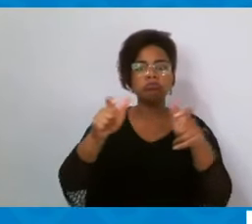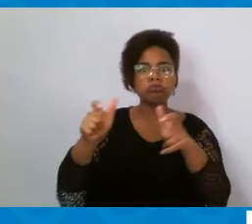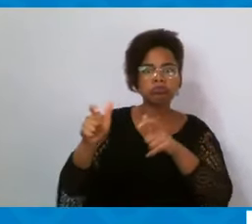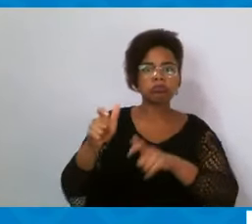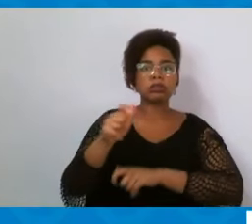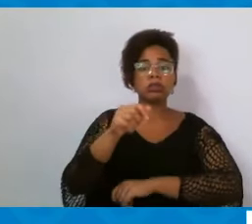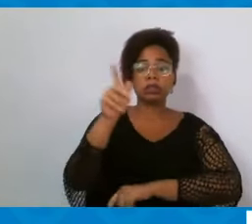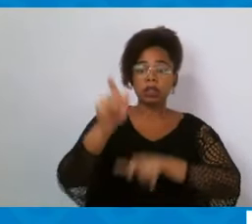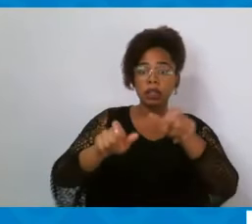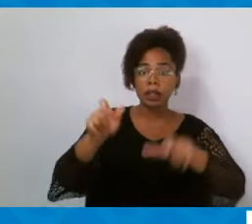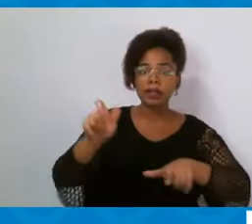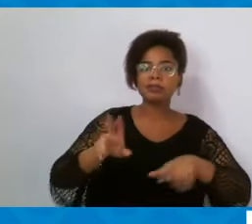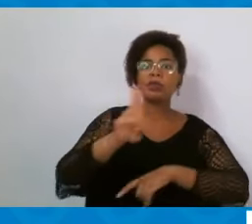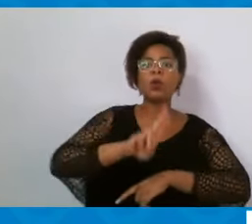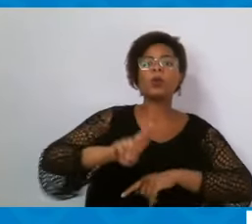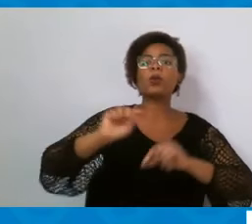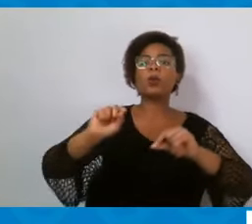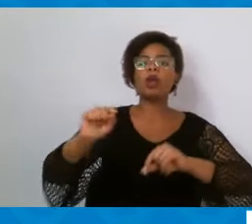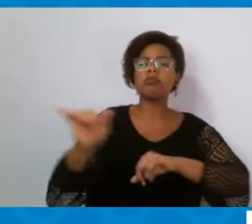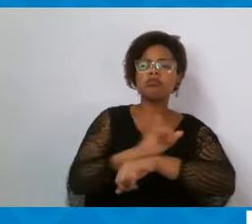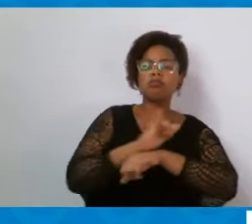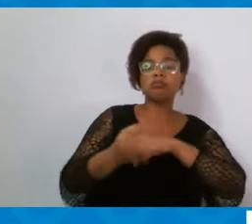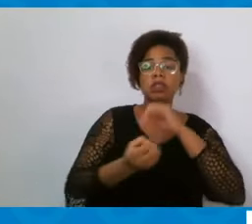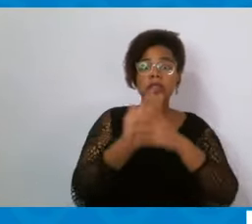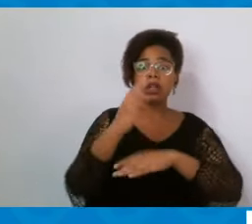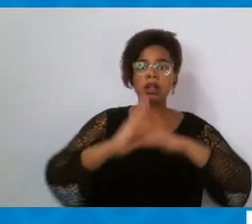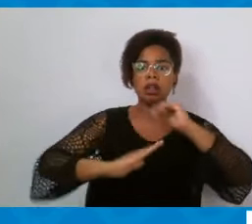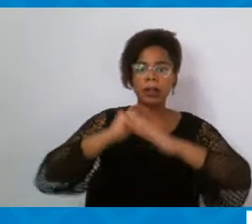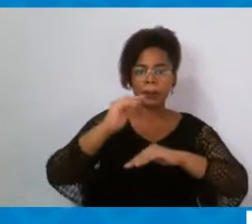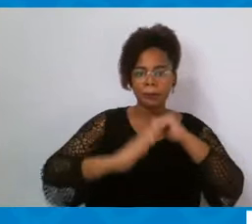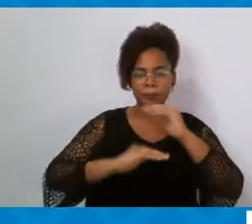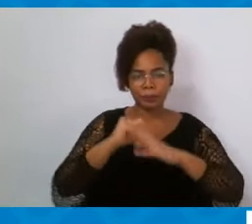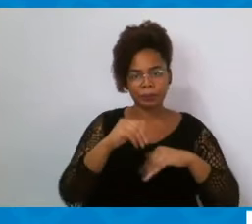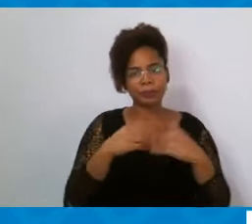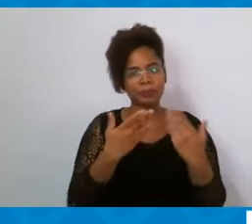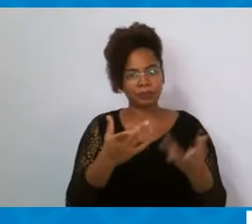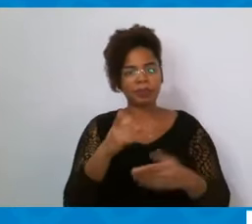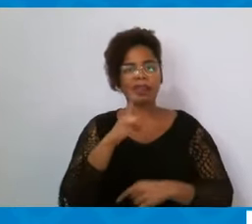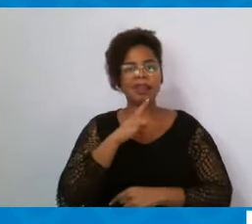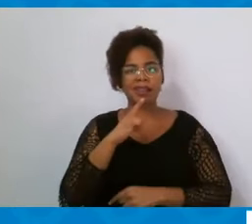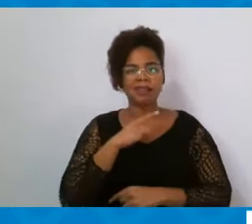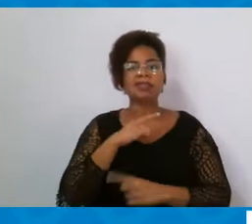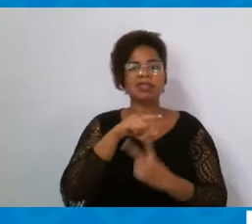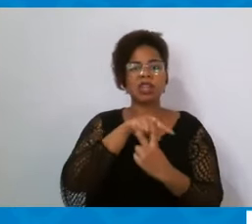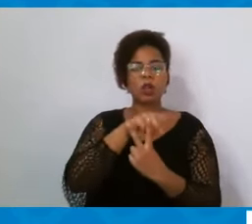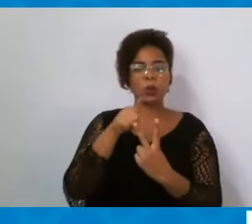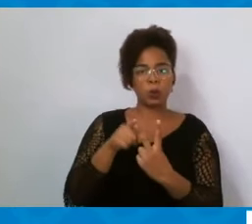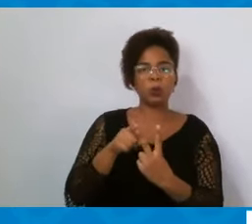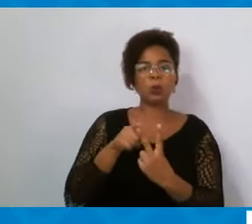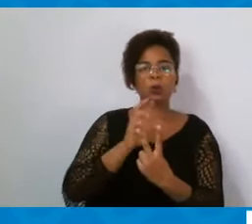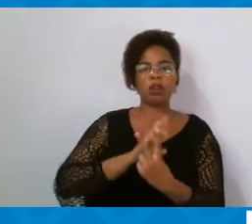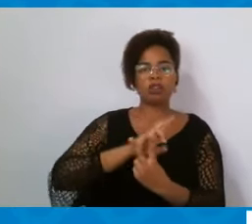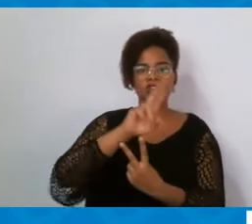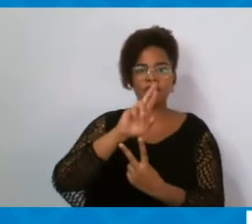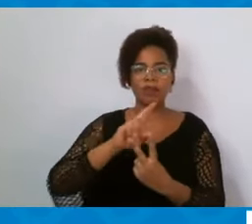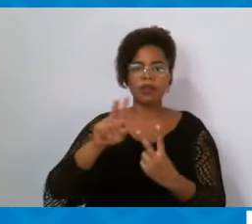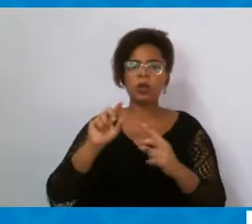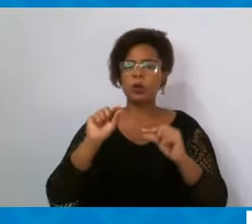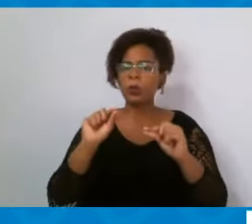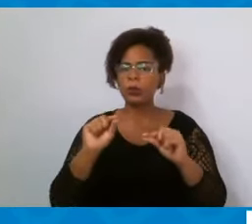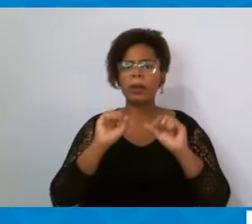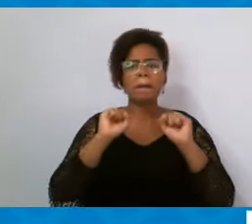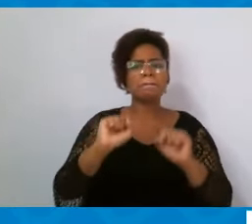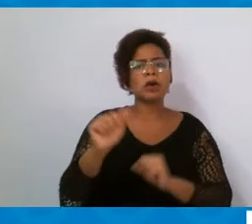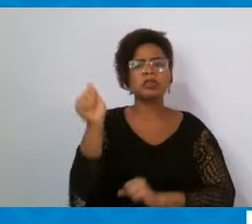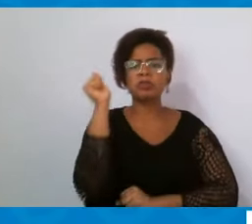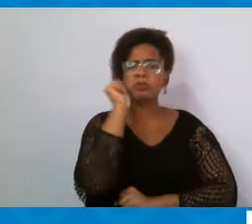definição aqui, né, eu começo dizendo que é um substantivo composto, né, porque tem duas partes. compatível com todos os gêneros, é para meninos e